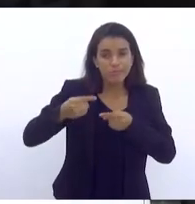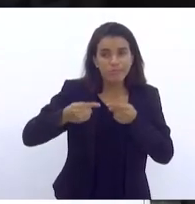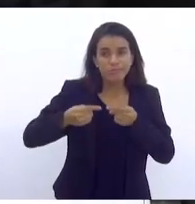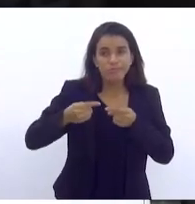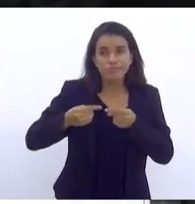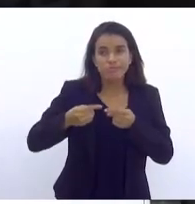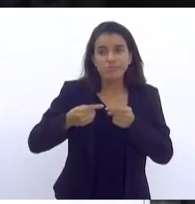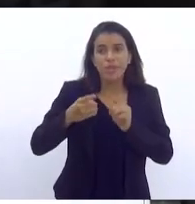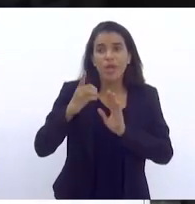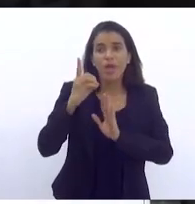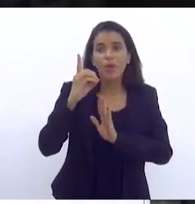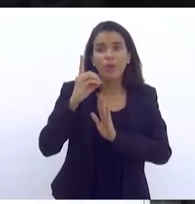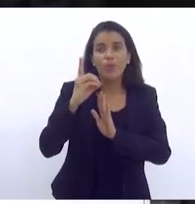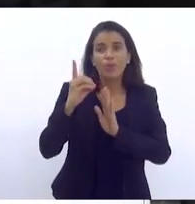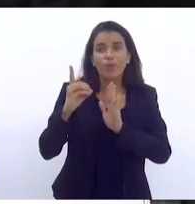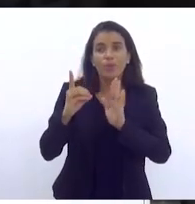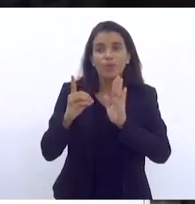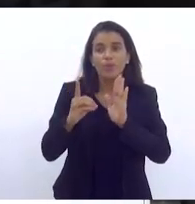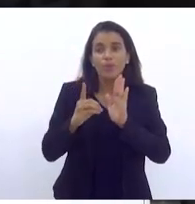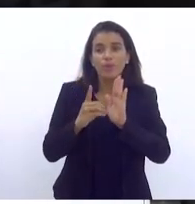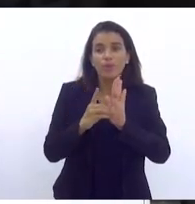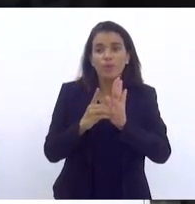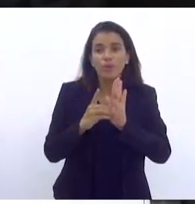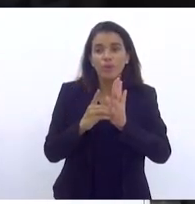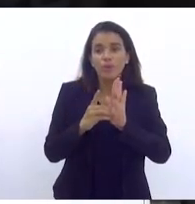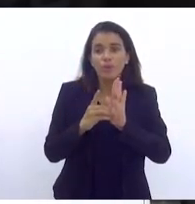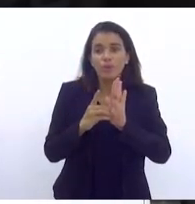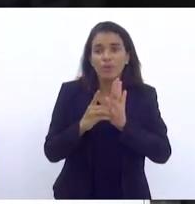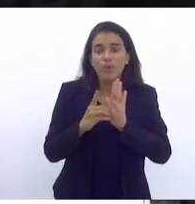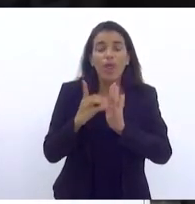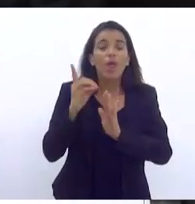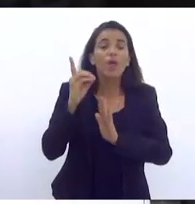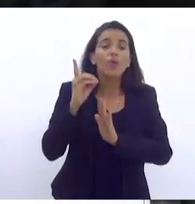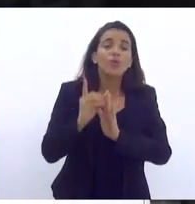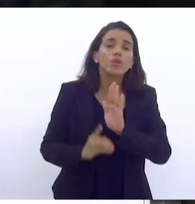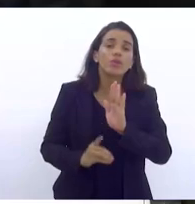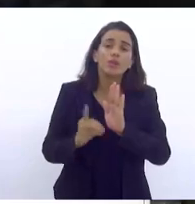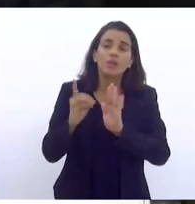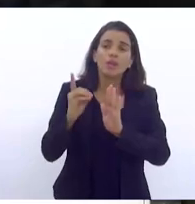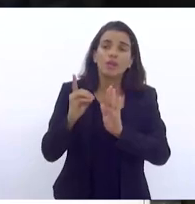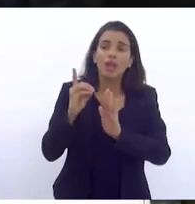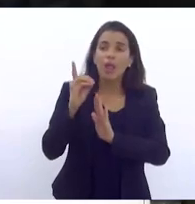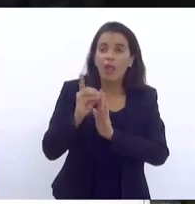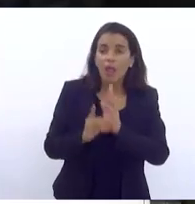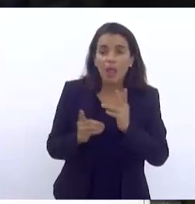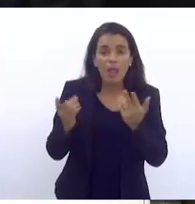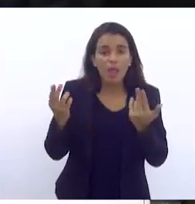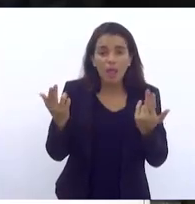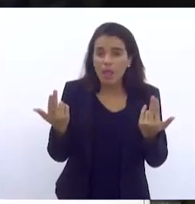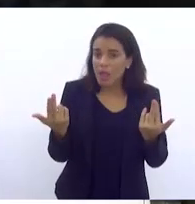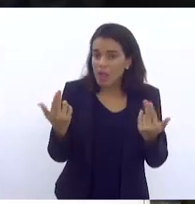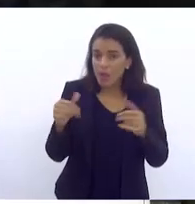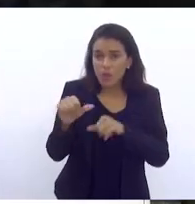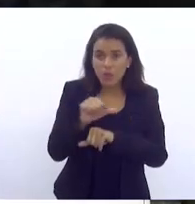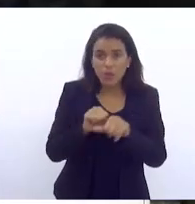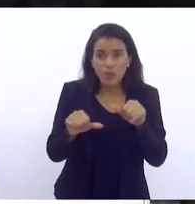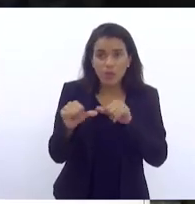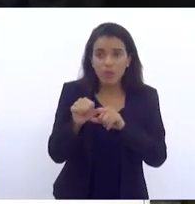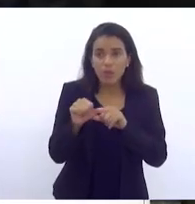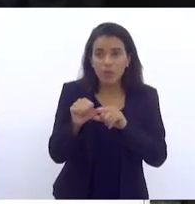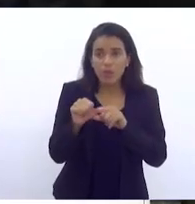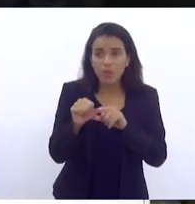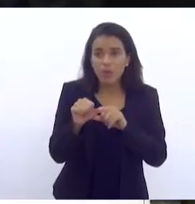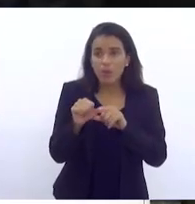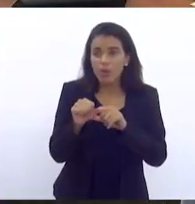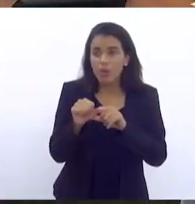é um decreto mas é um decreto é o mesmo que a ced utilizava não mudou